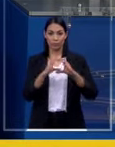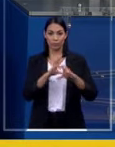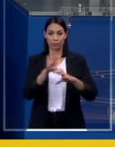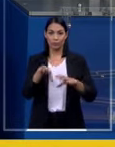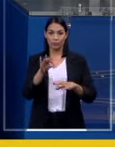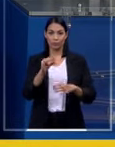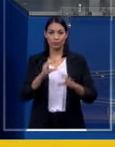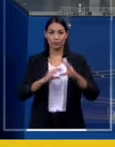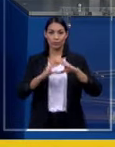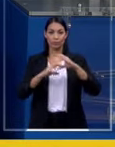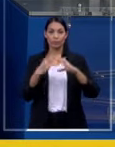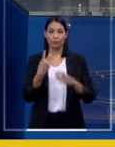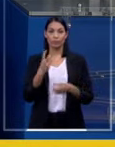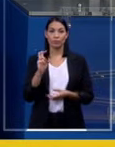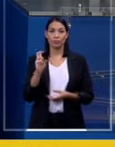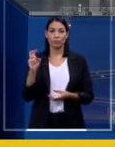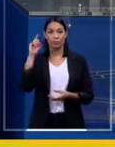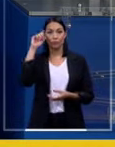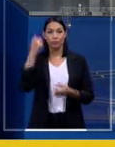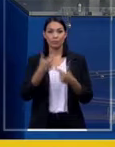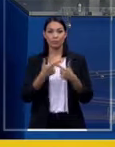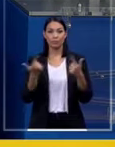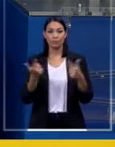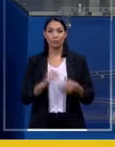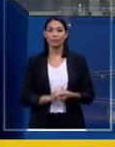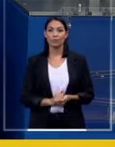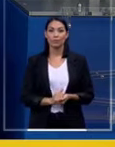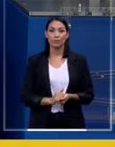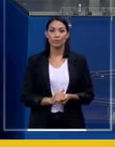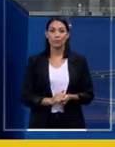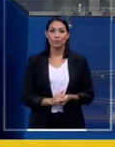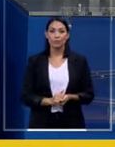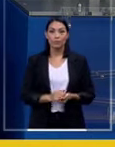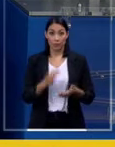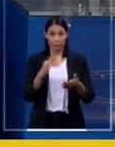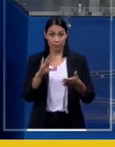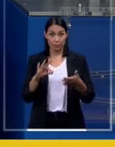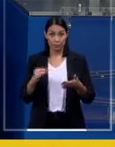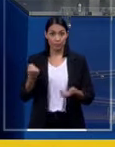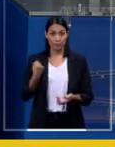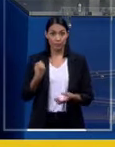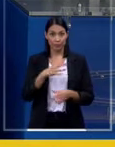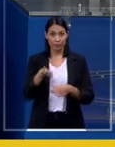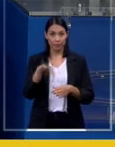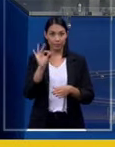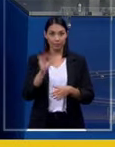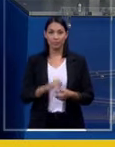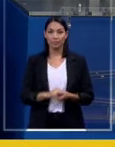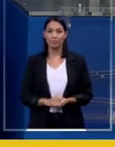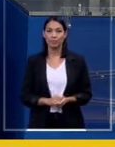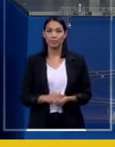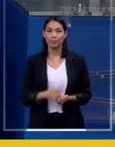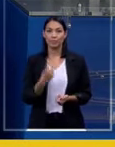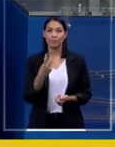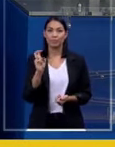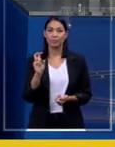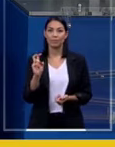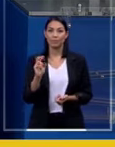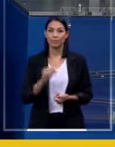sorteada no concurso 255 do dia de sorte. Vamos agora à conferência dos números sorteados.